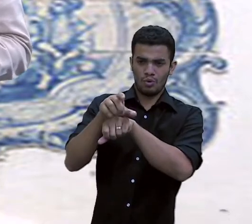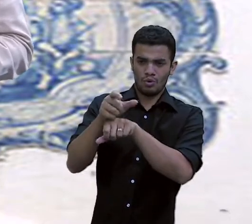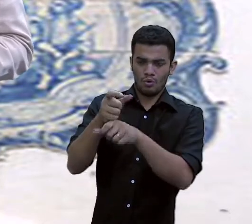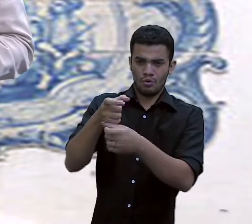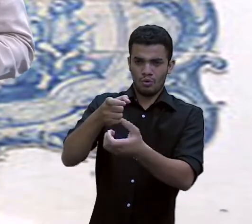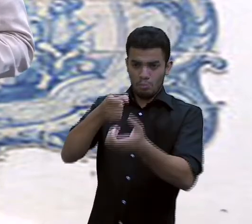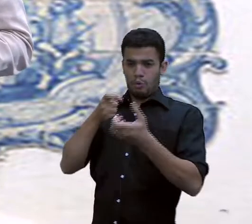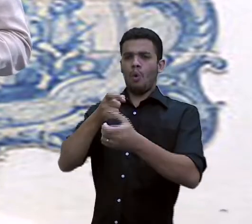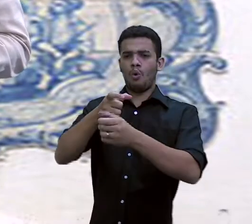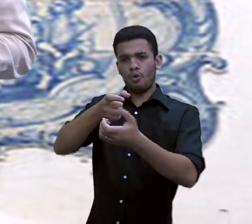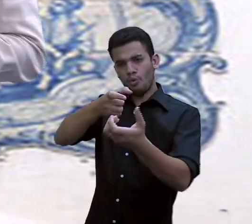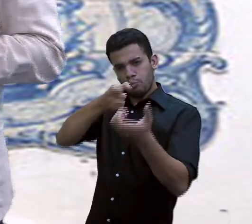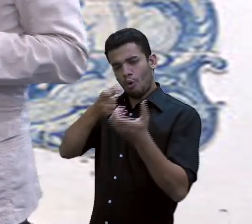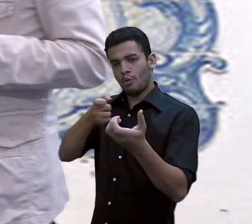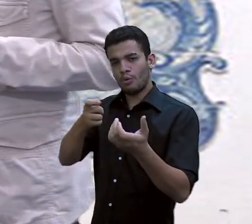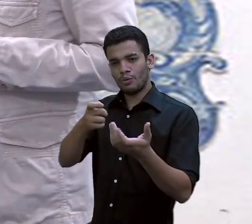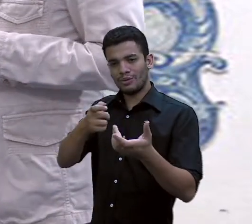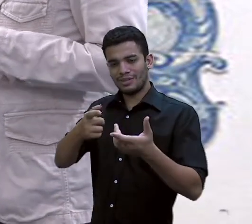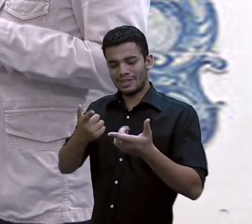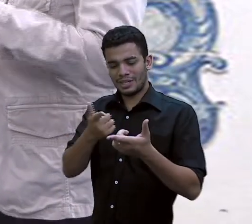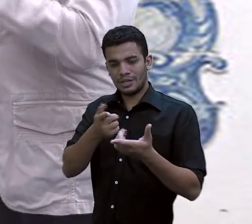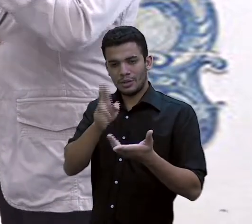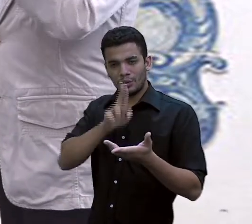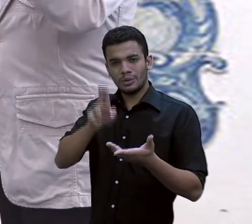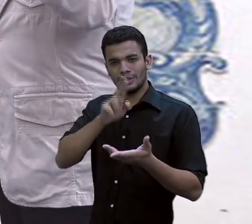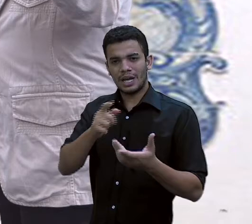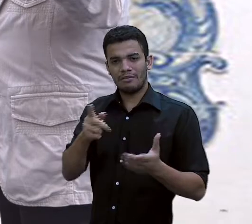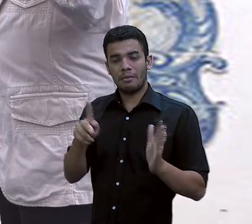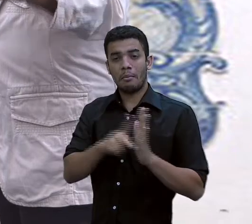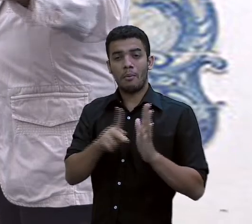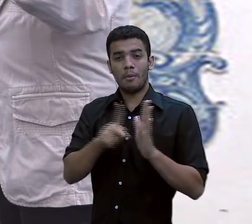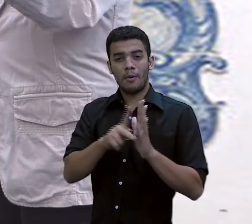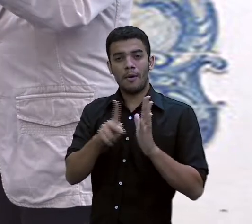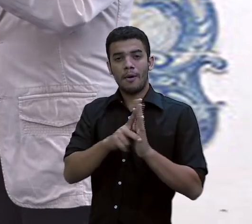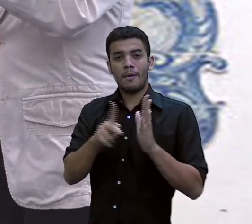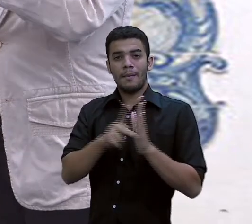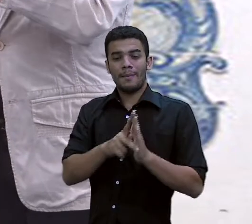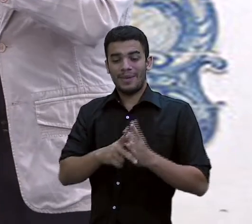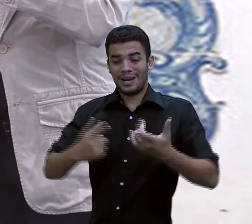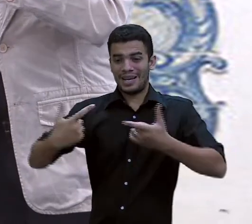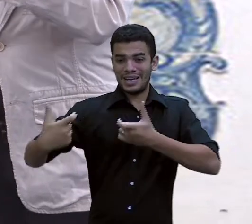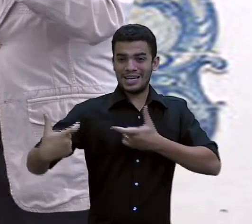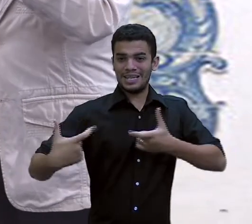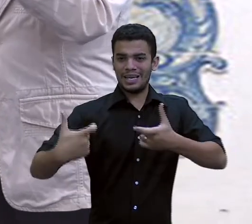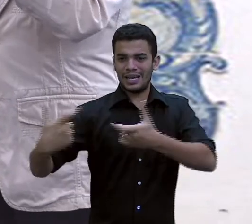50 quilômetros. Então, uma ilha, né,